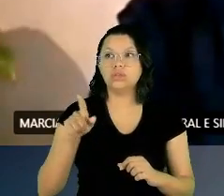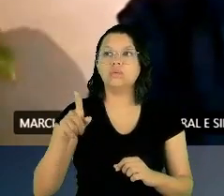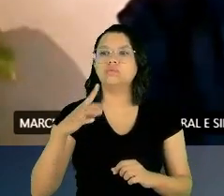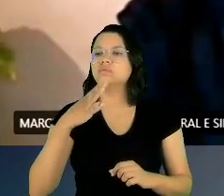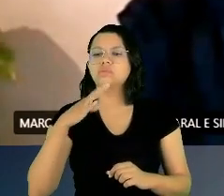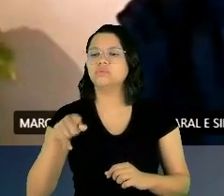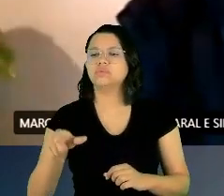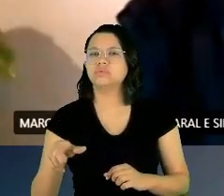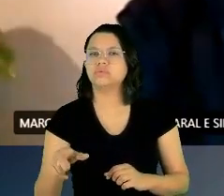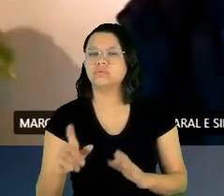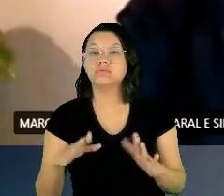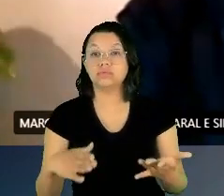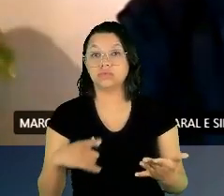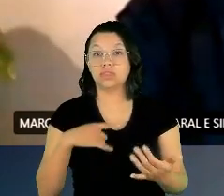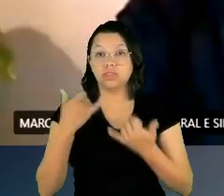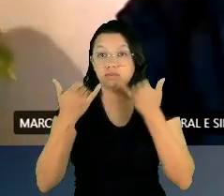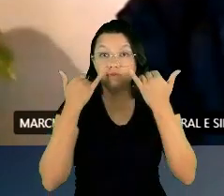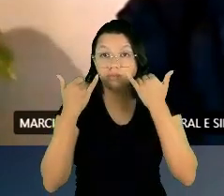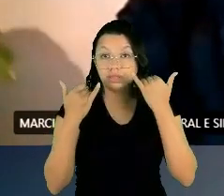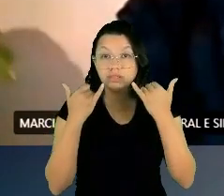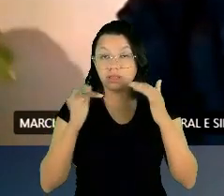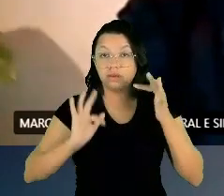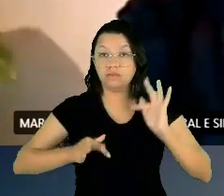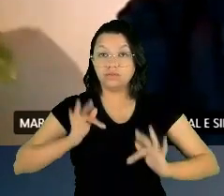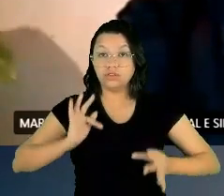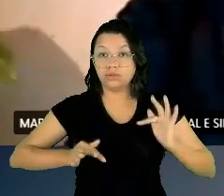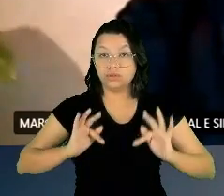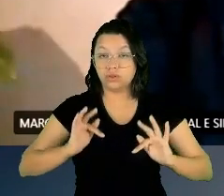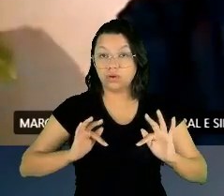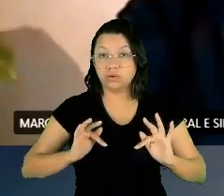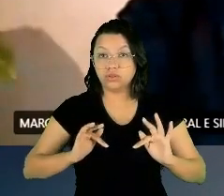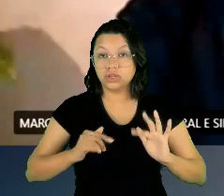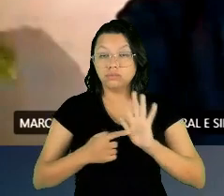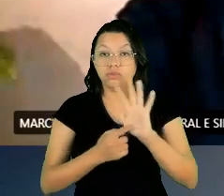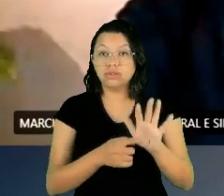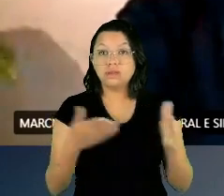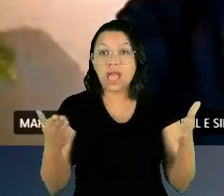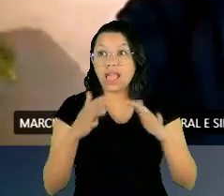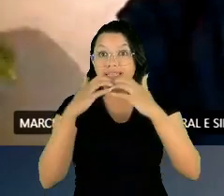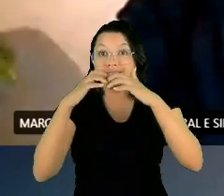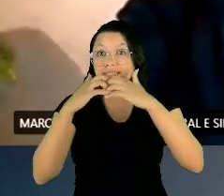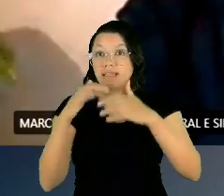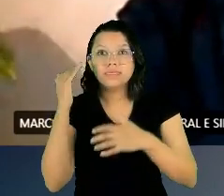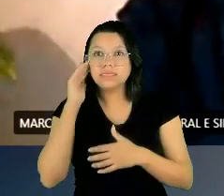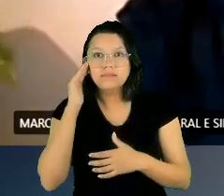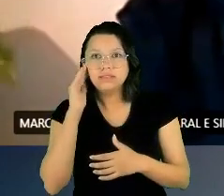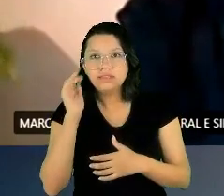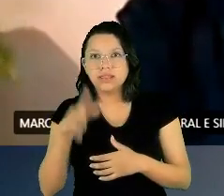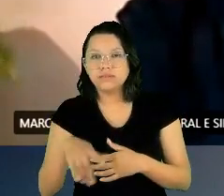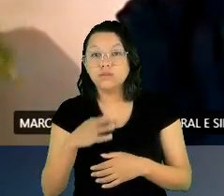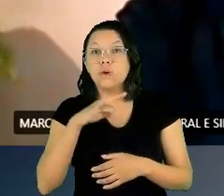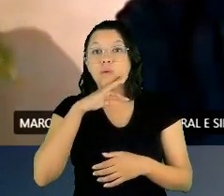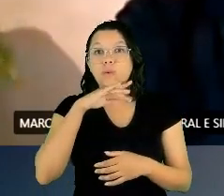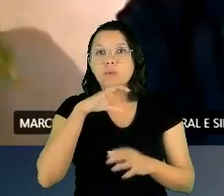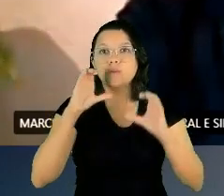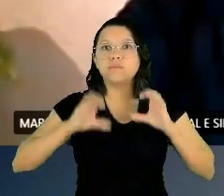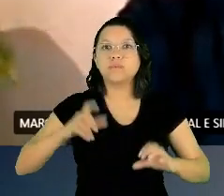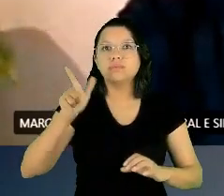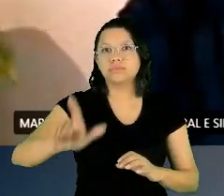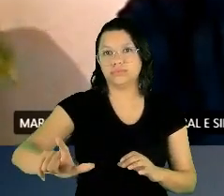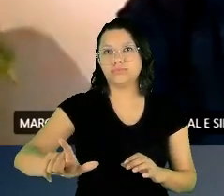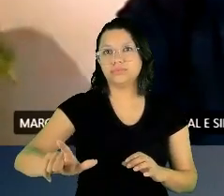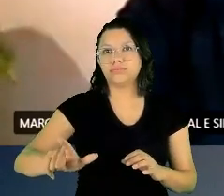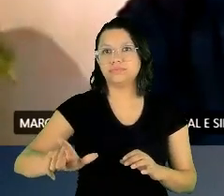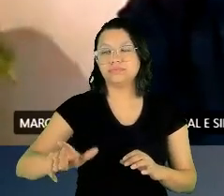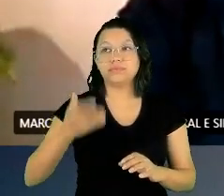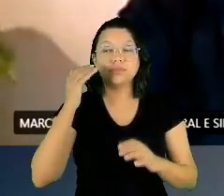do que o desconhecido. Então, eu tenho um dado fisiológico me mostrando, esse cérebro não entendeu como sendo ruim o comportamento do